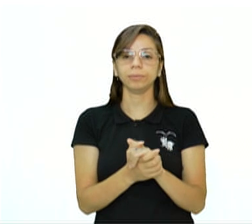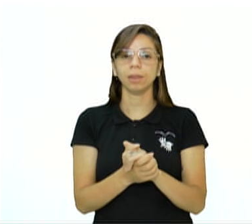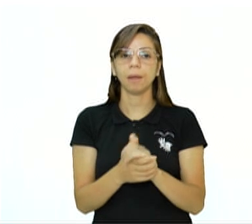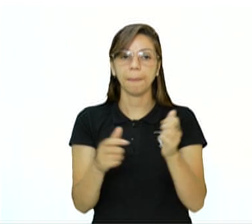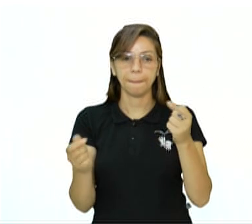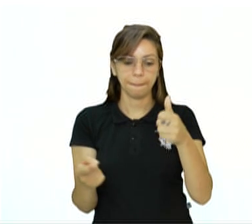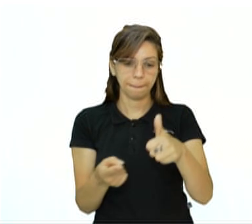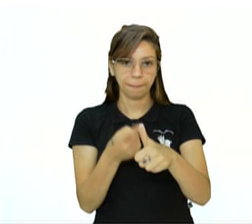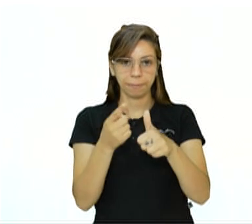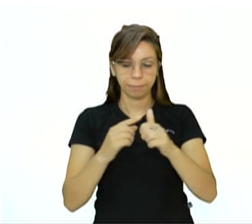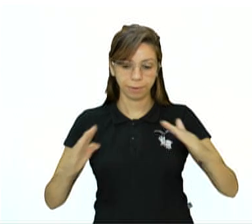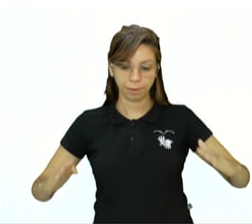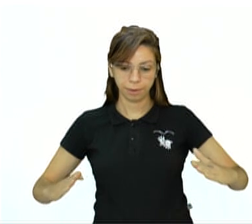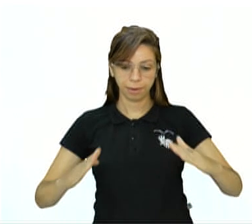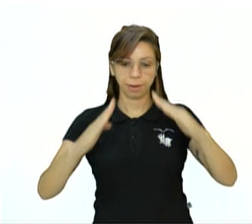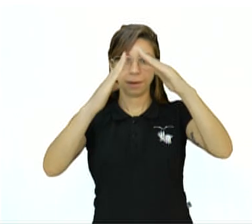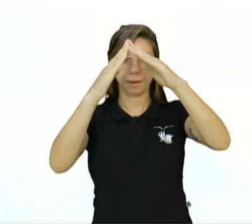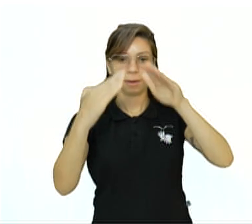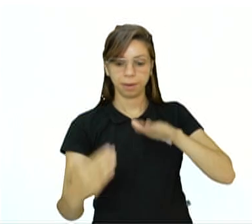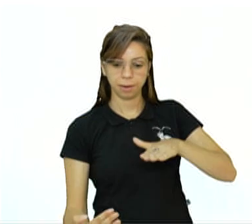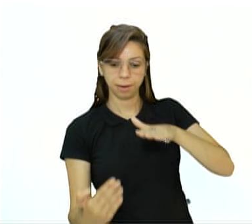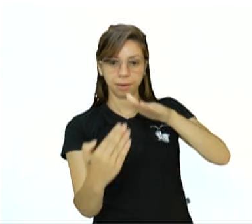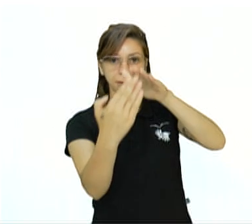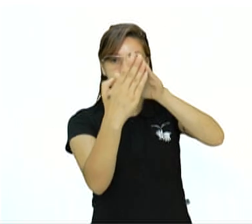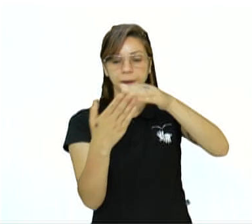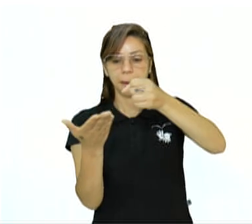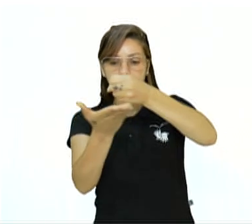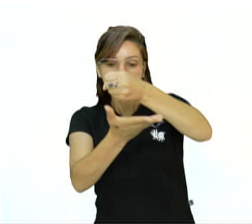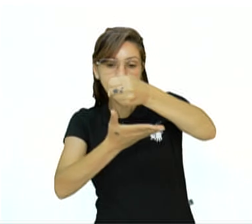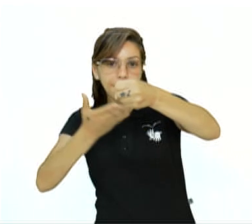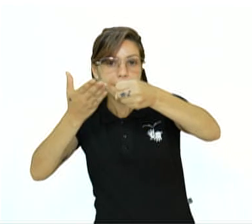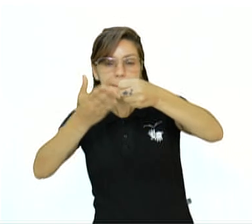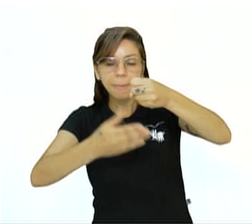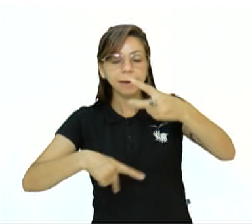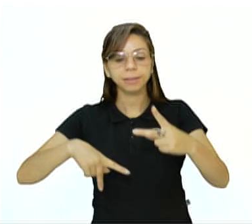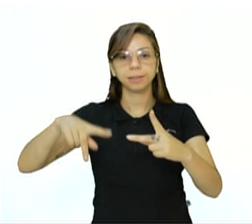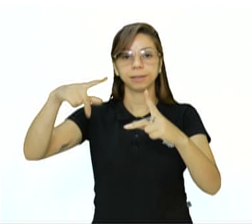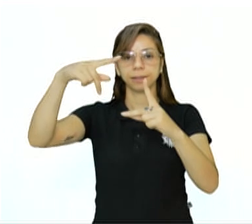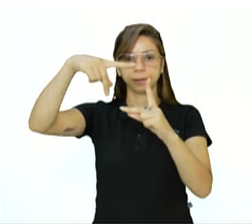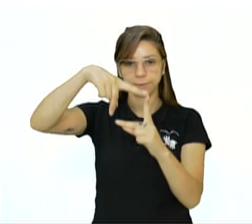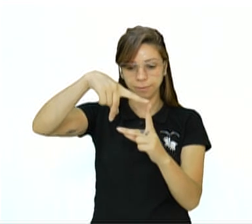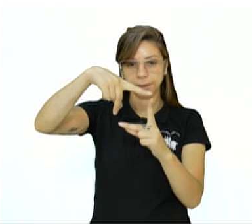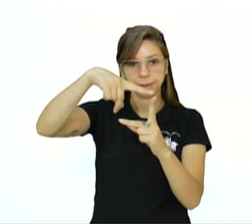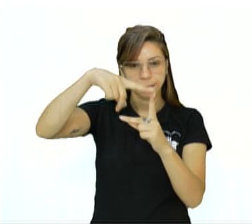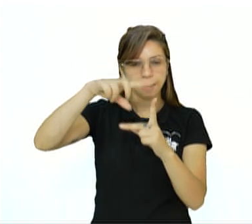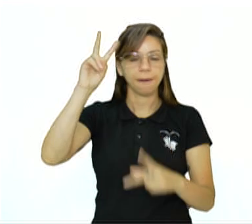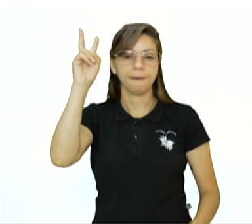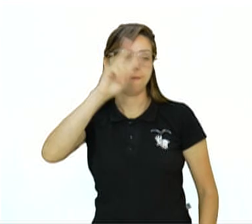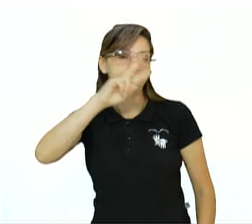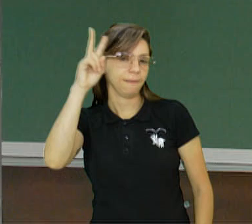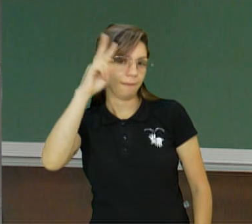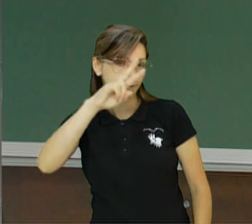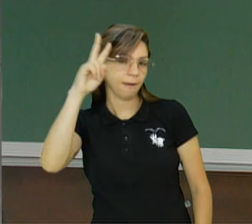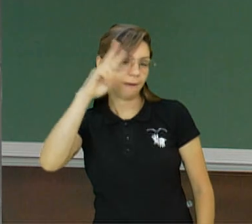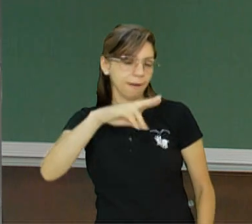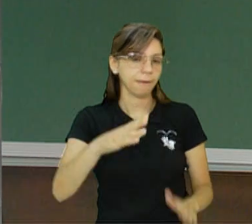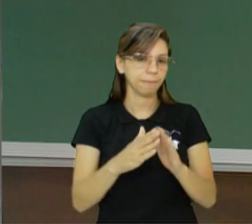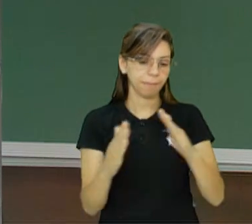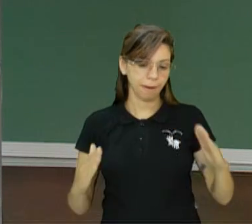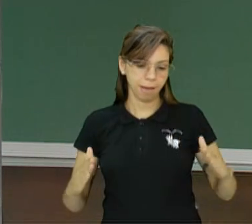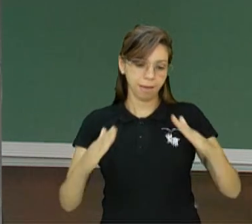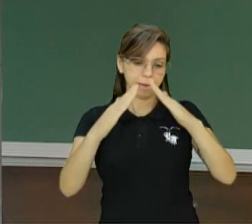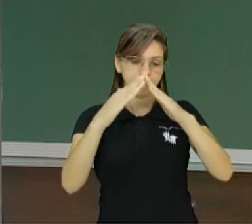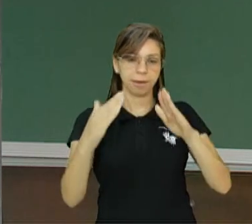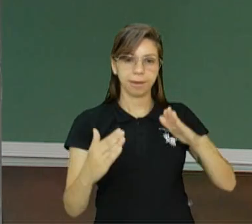pirâmide de base quadrada igual fizemos anteriormente. Lembram lá que nós construímos uma pirâmide de